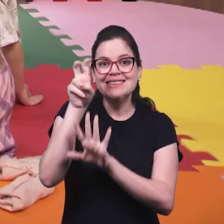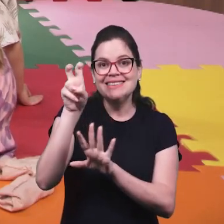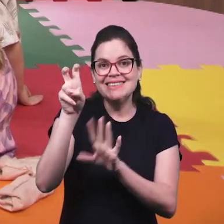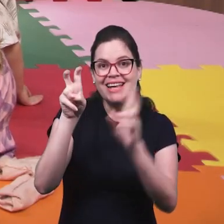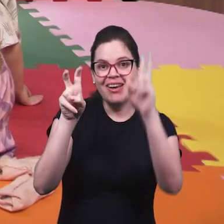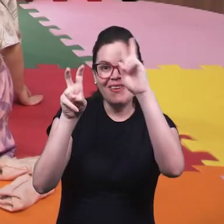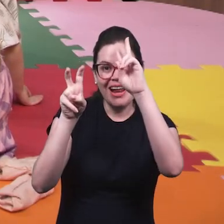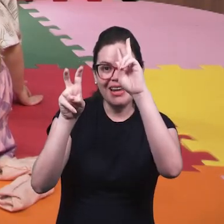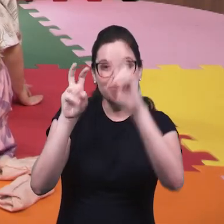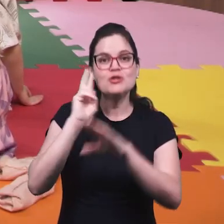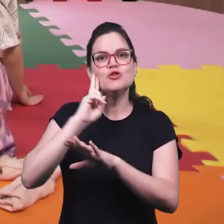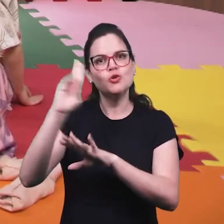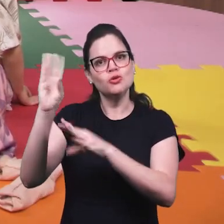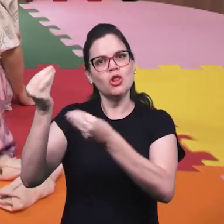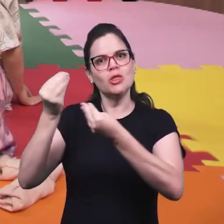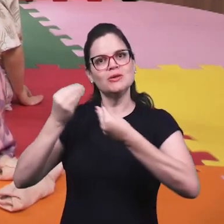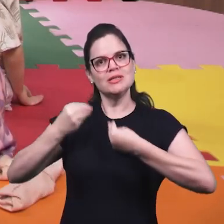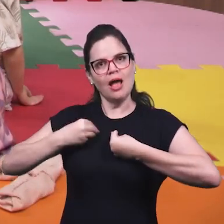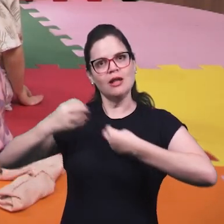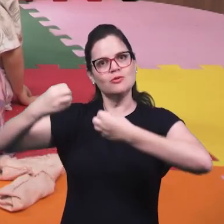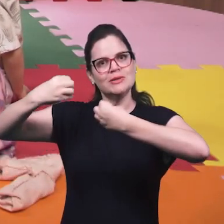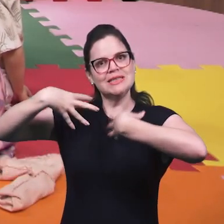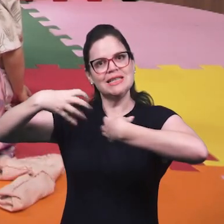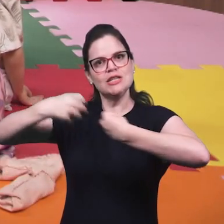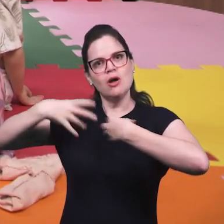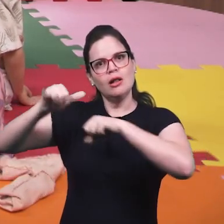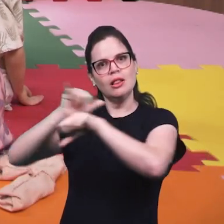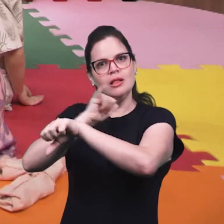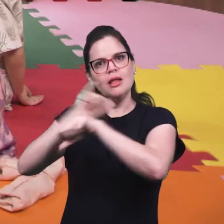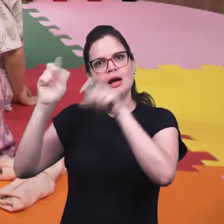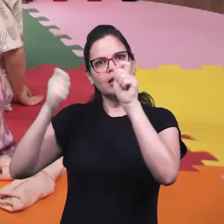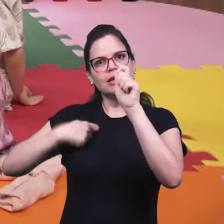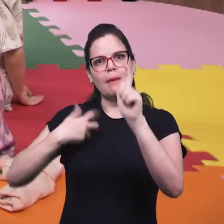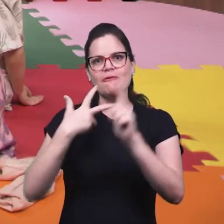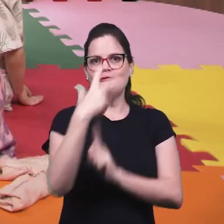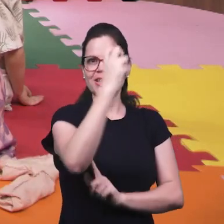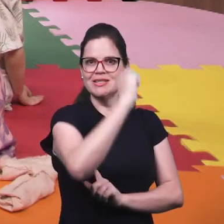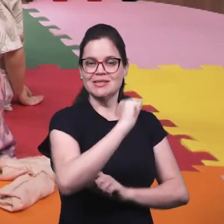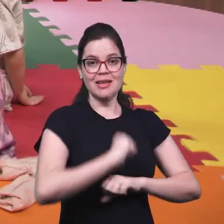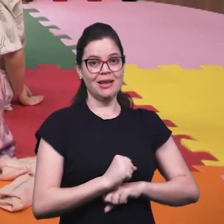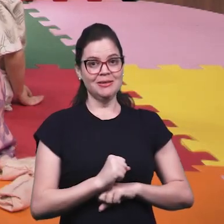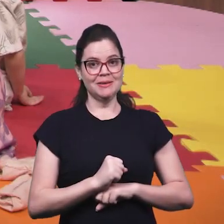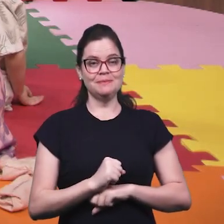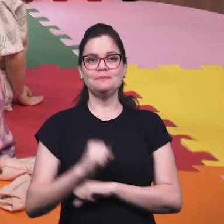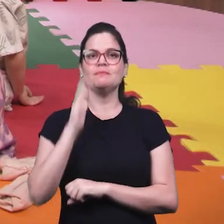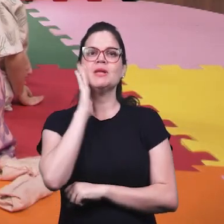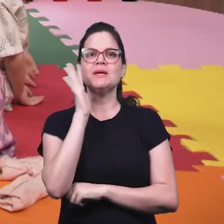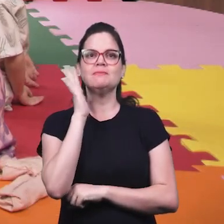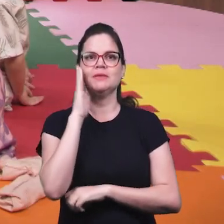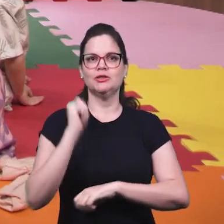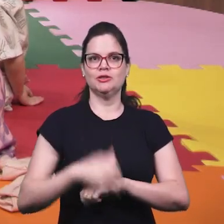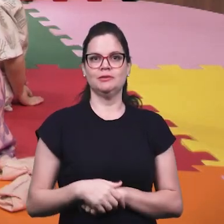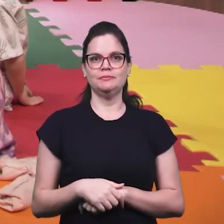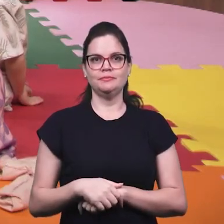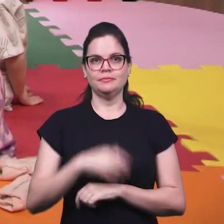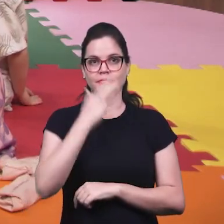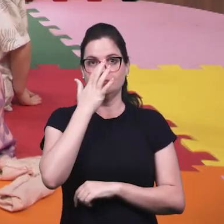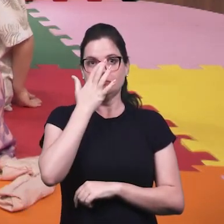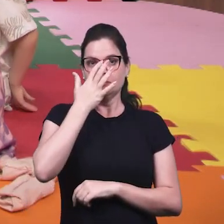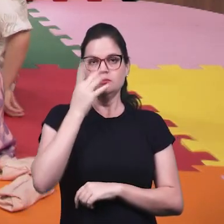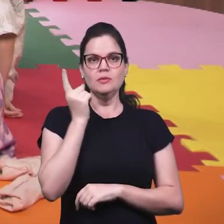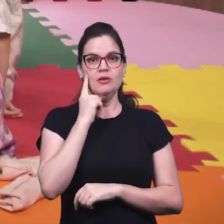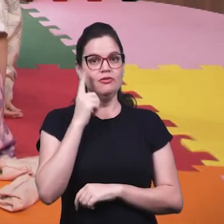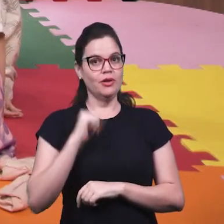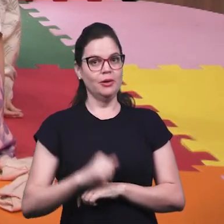que o Senhor nos dá para a gente vencer todas as coisas. Imagine só, Davi